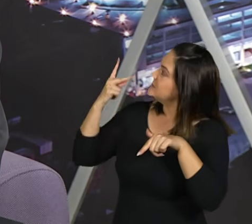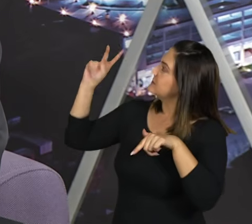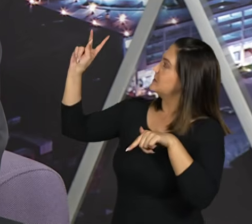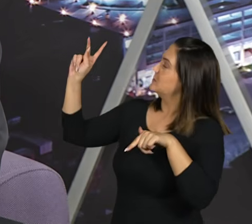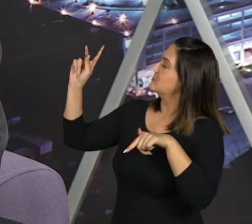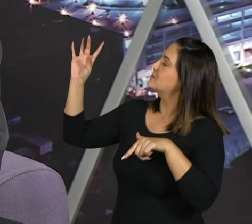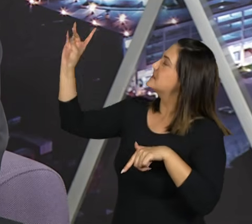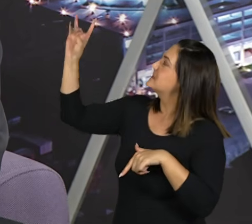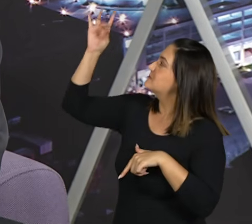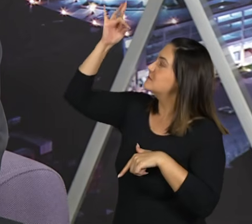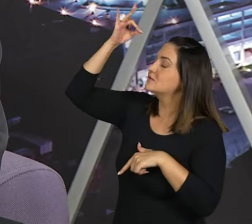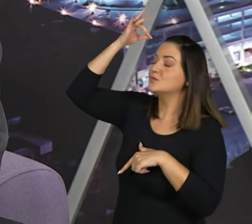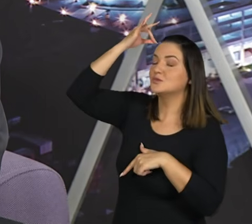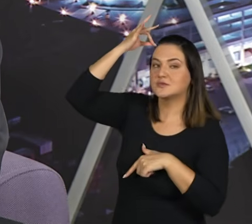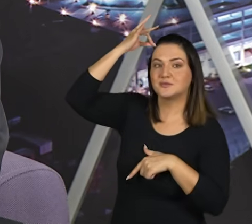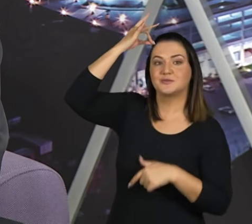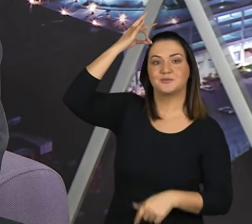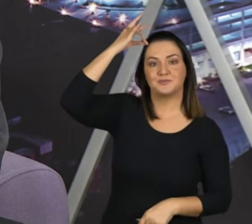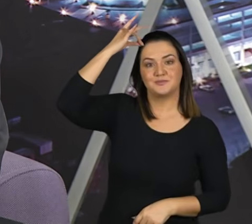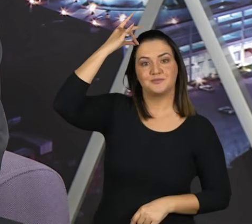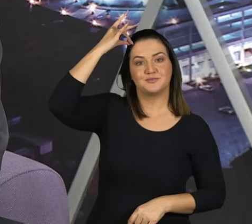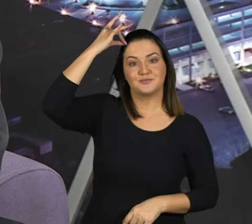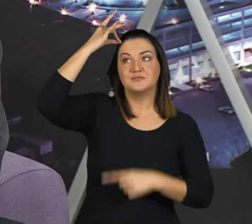de Deus